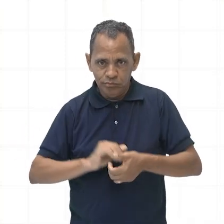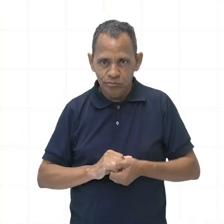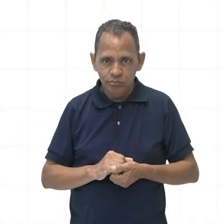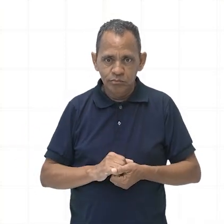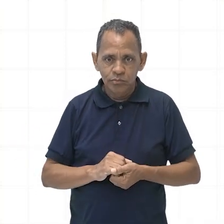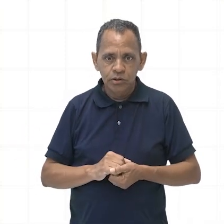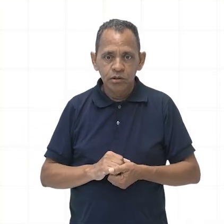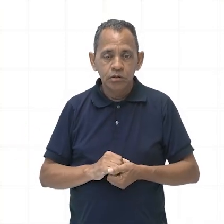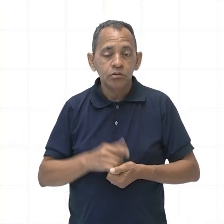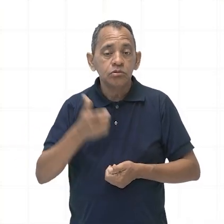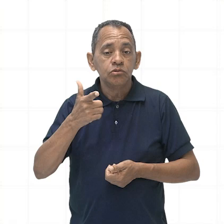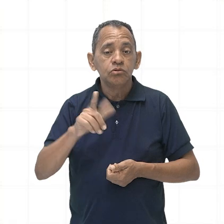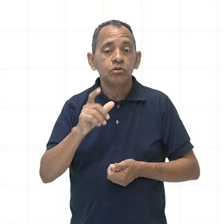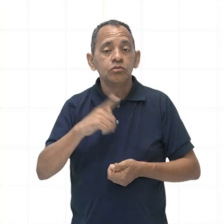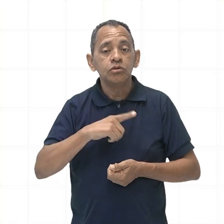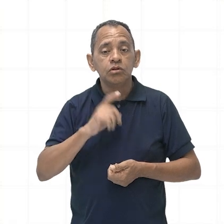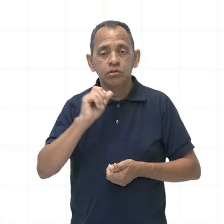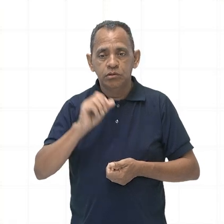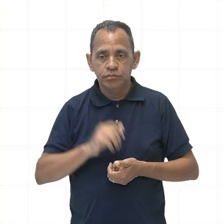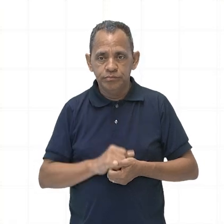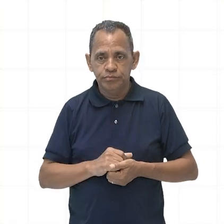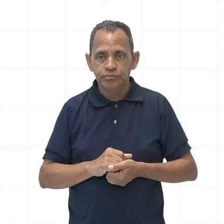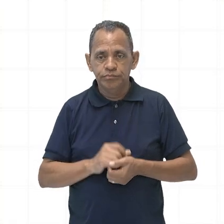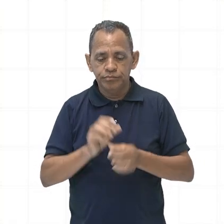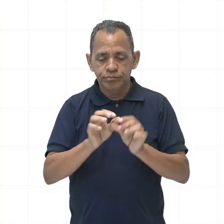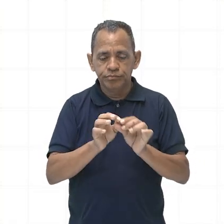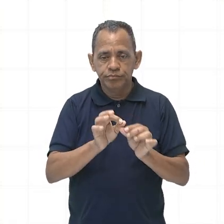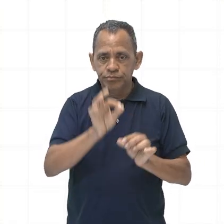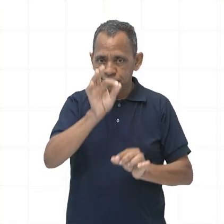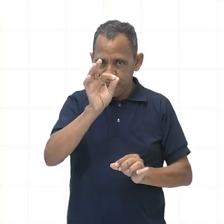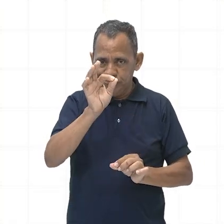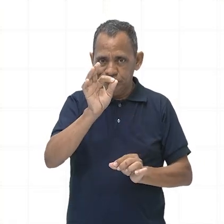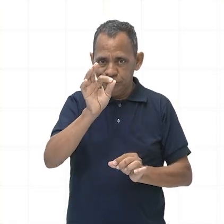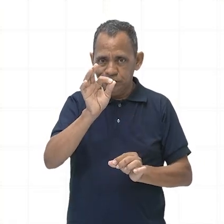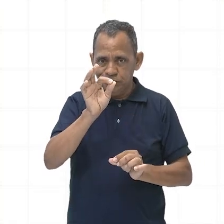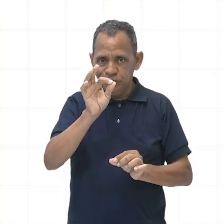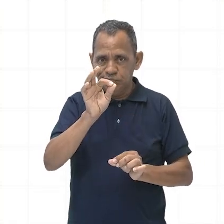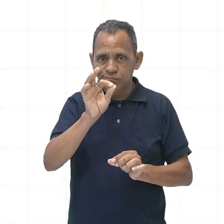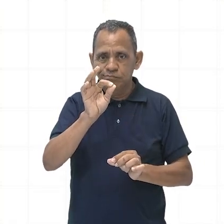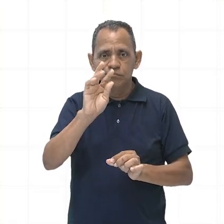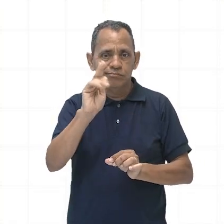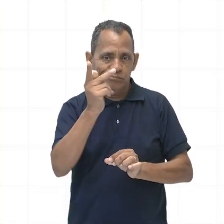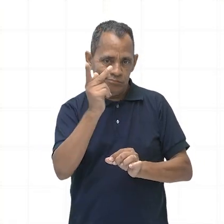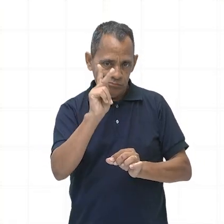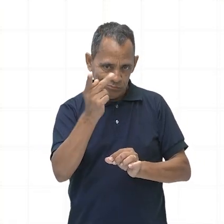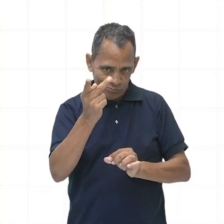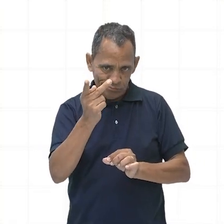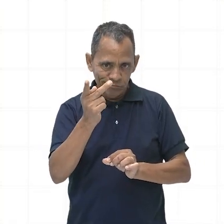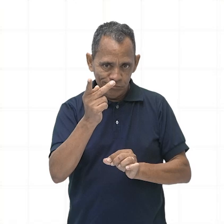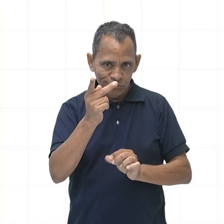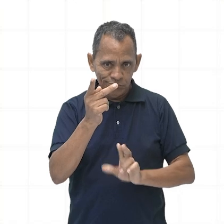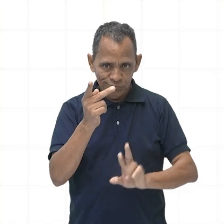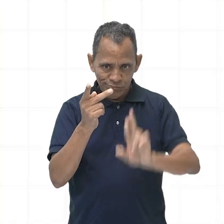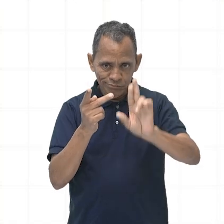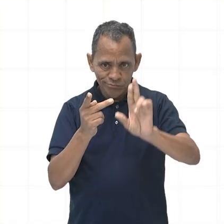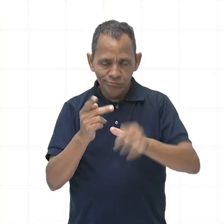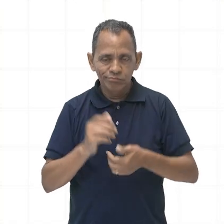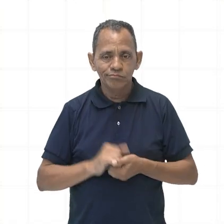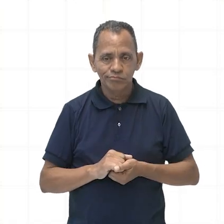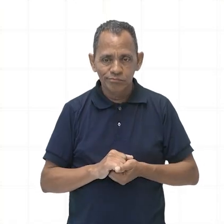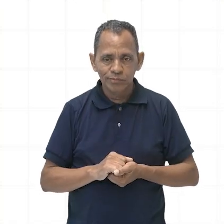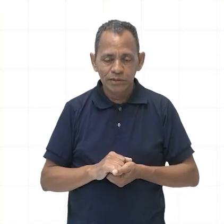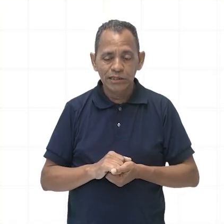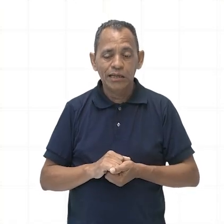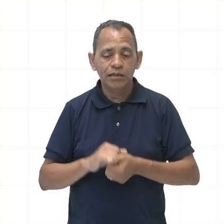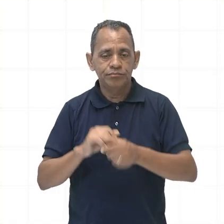novamente, aqui eu tenho, agora essa altura aqui que eu chamei de H, ela seria um cateto, né? Então,